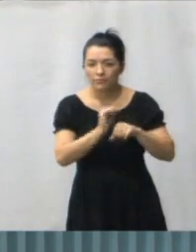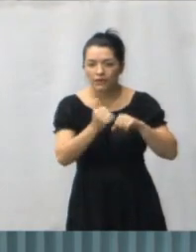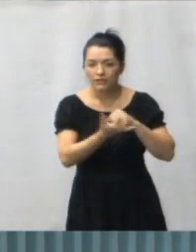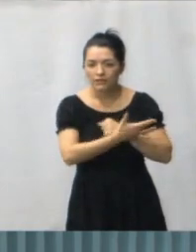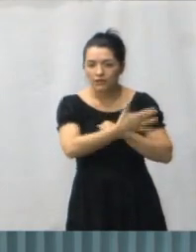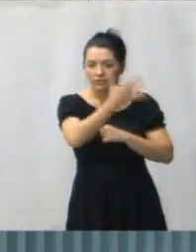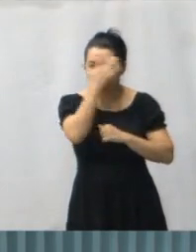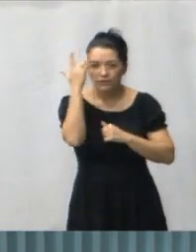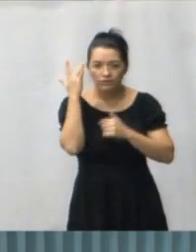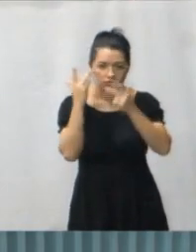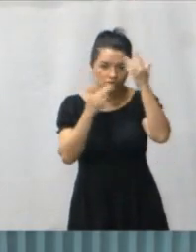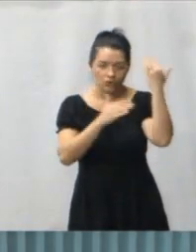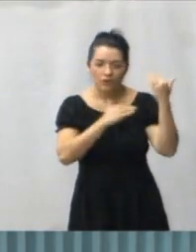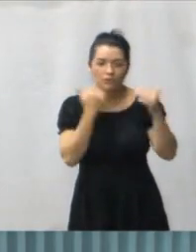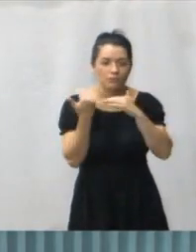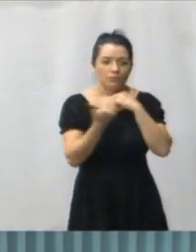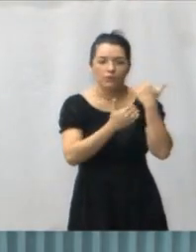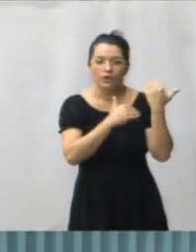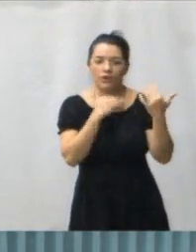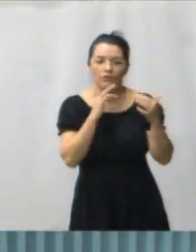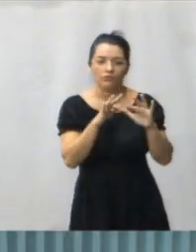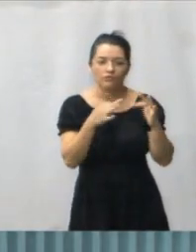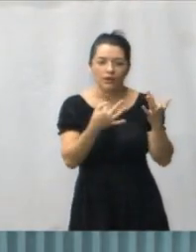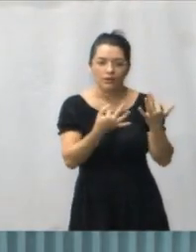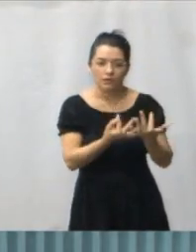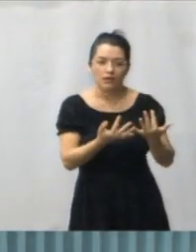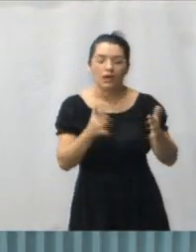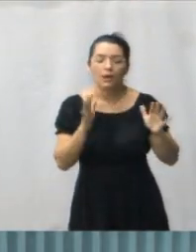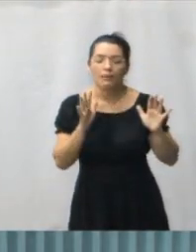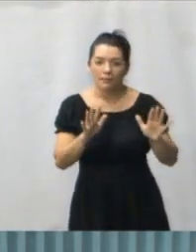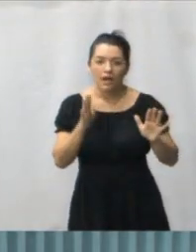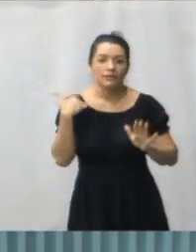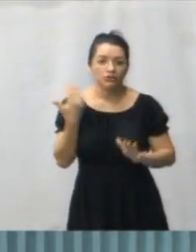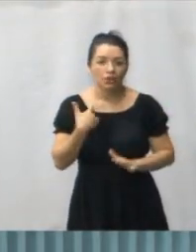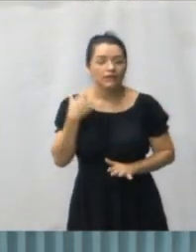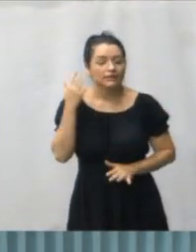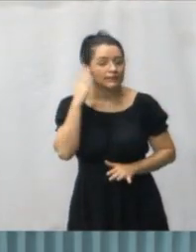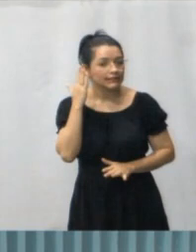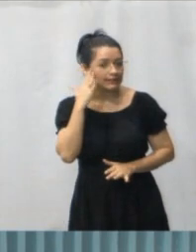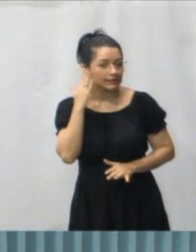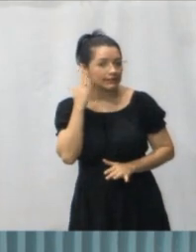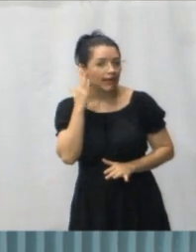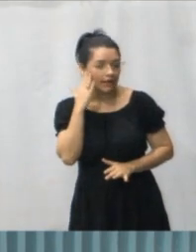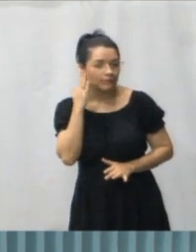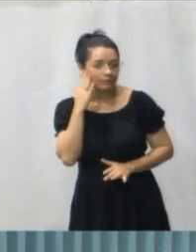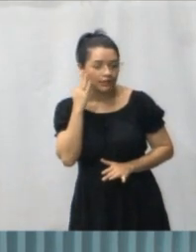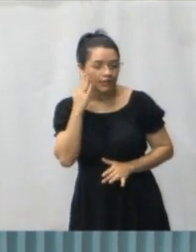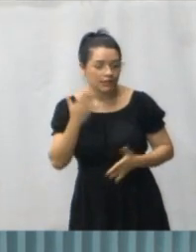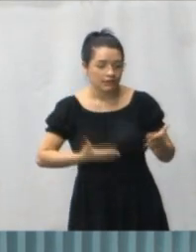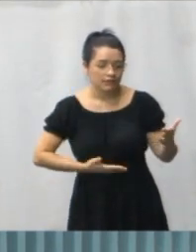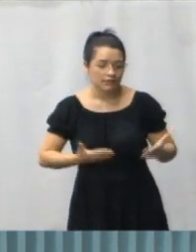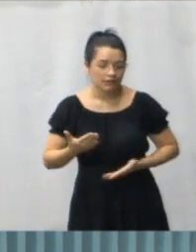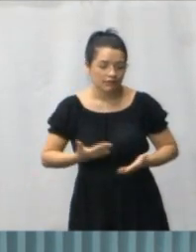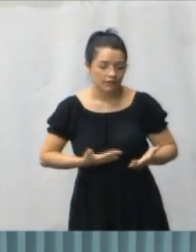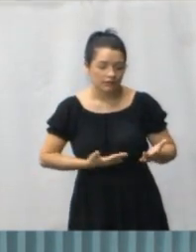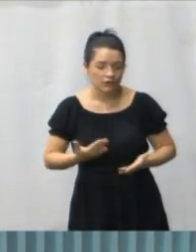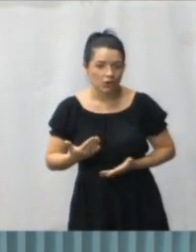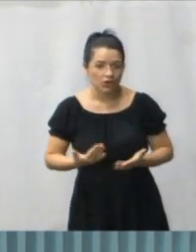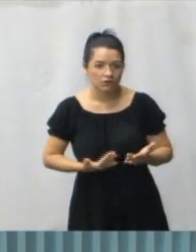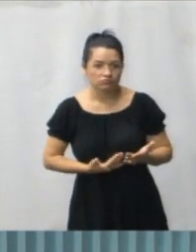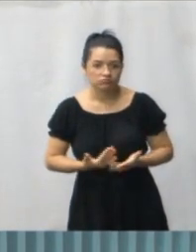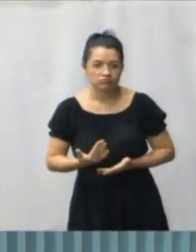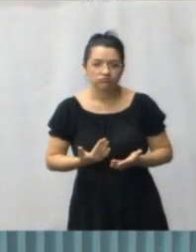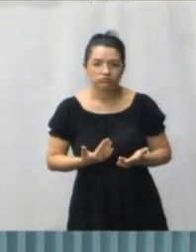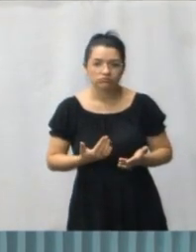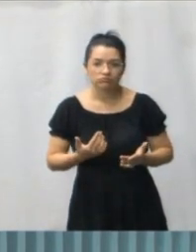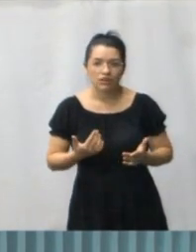da sociedade. Mas a gente sabe que as perdas dos servidores vêm se acumulando. E também estamos conscientes do